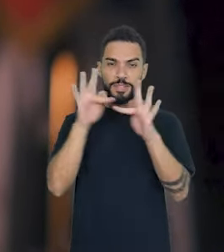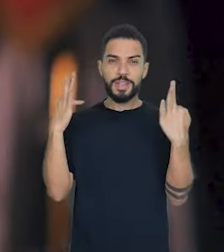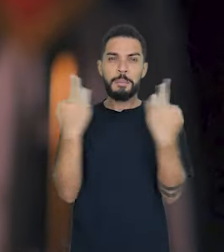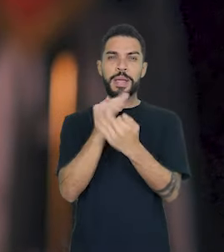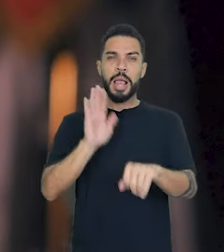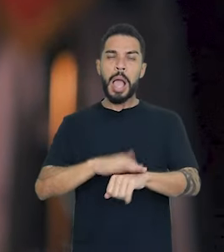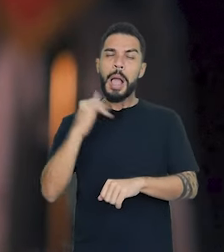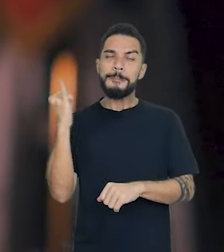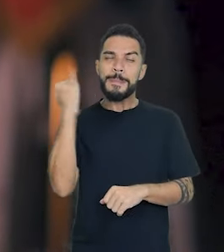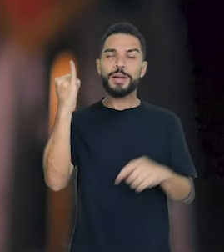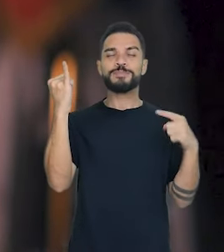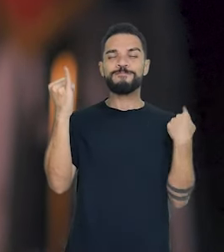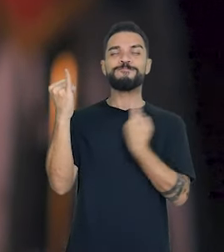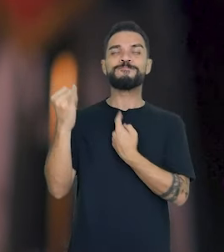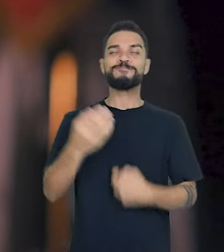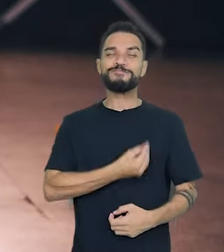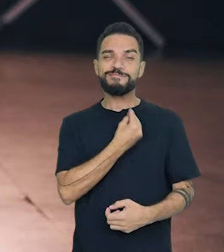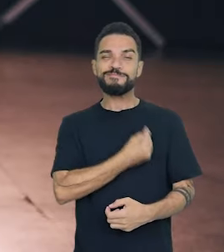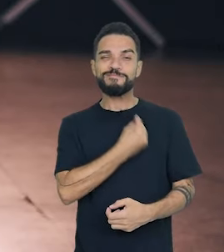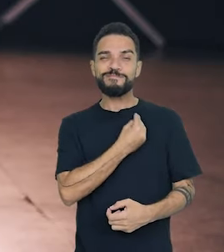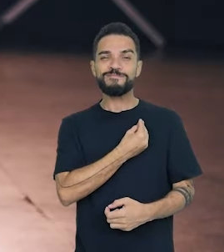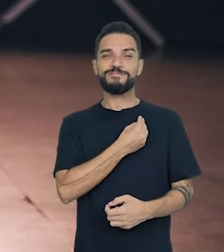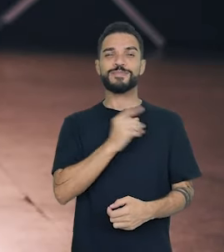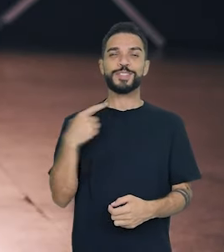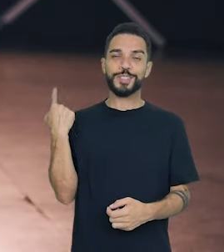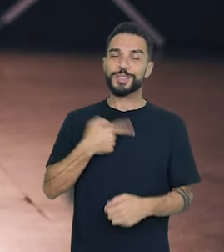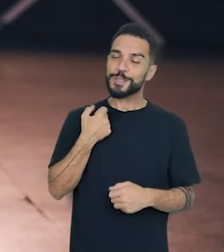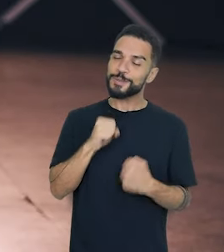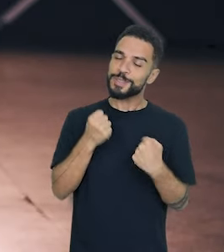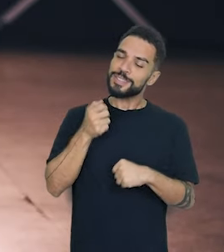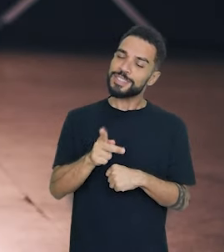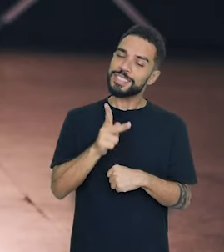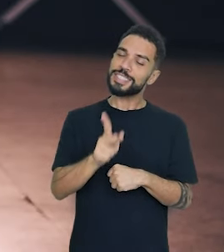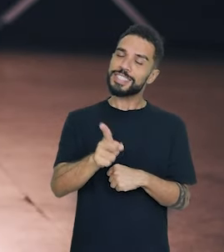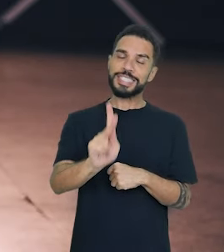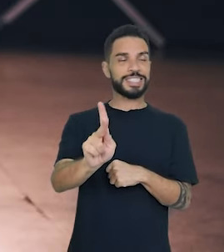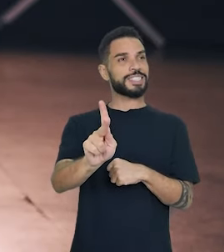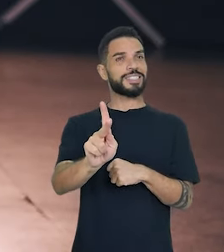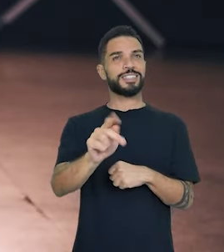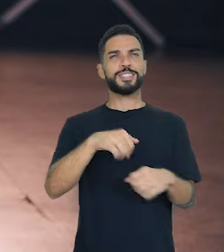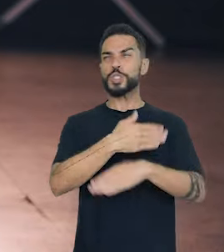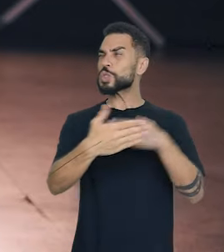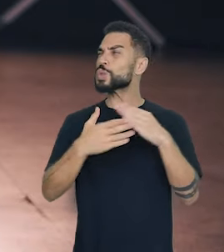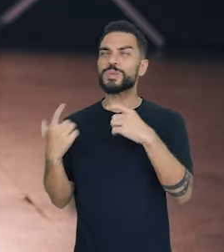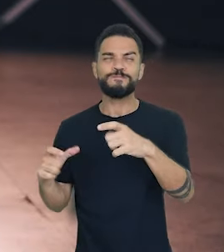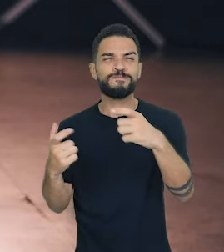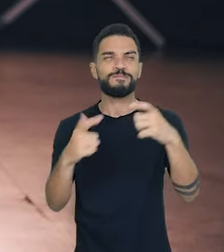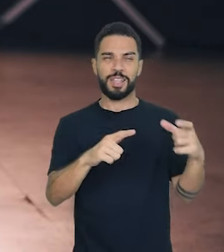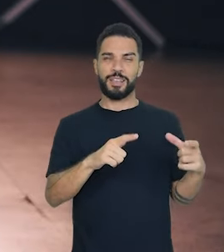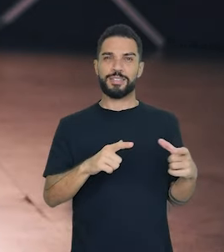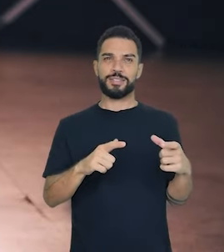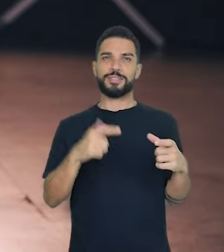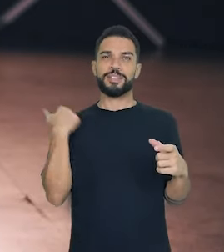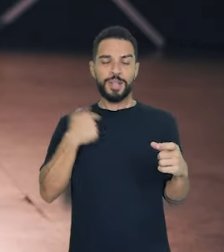vida. E a bandeira, acho que a gente tem que sempre, em qualquer, né,